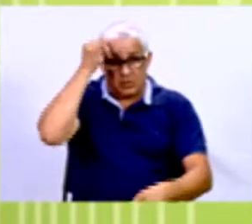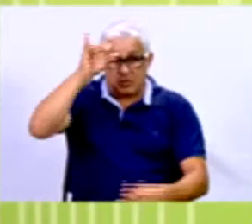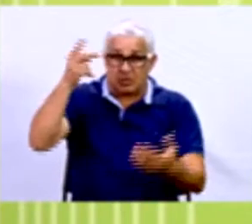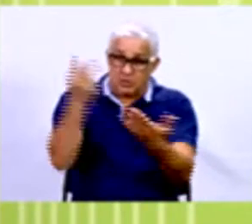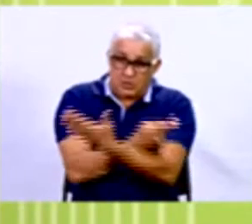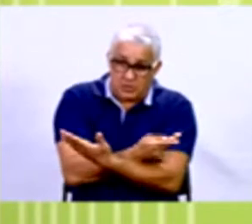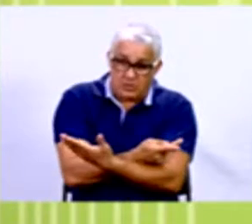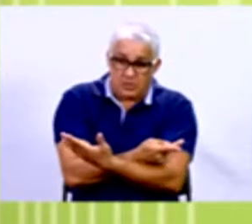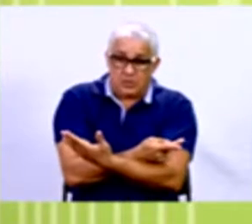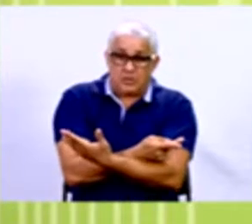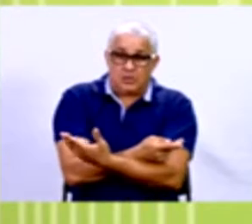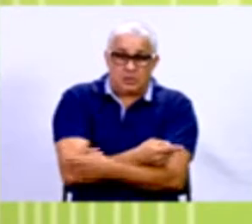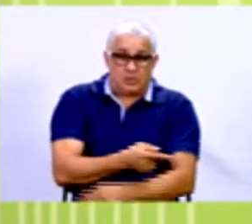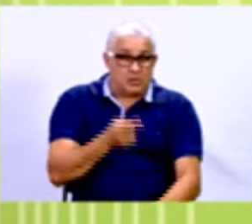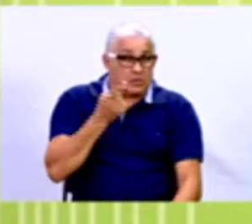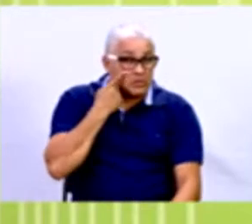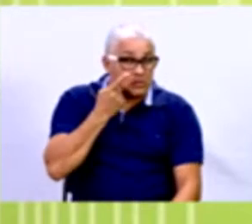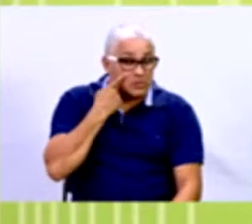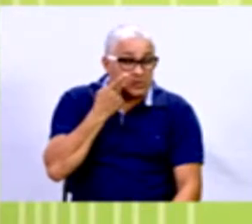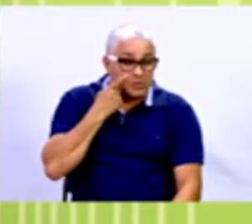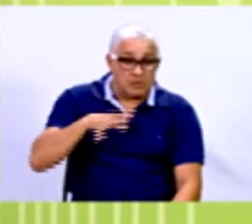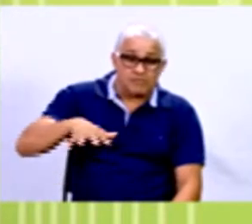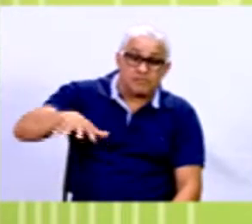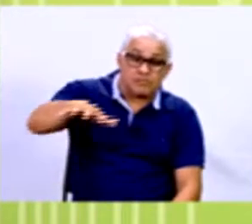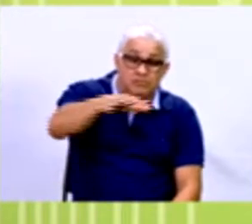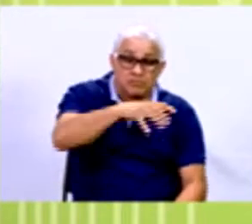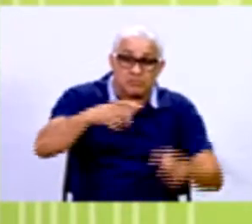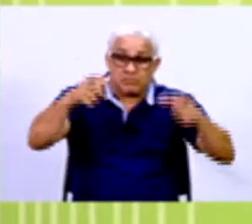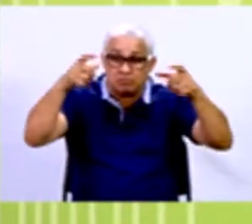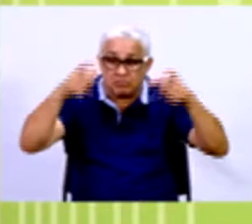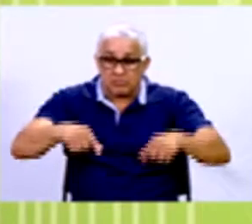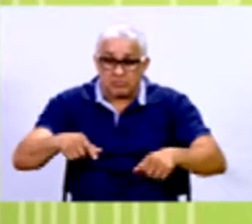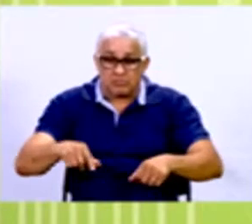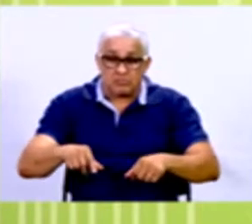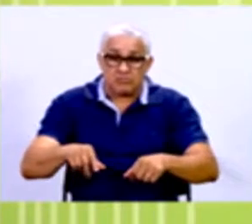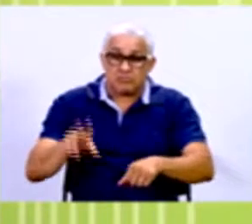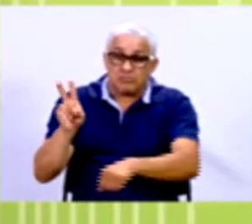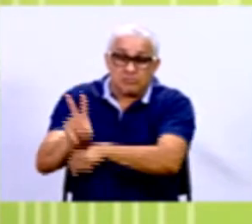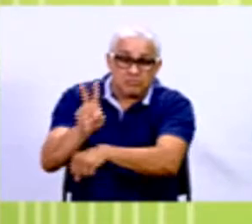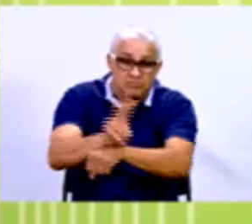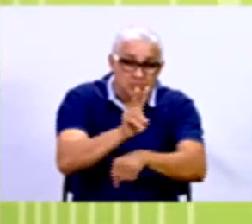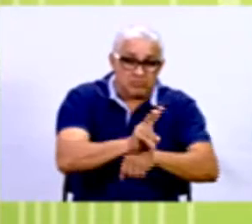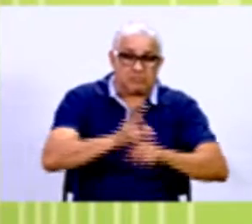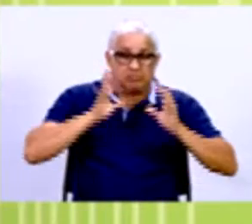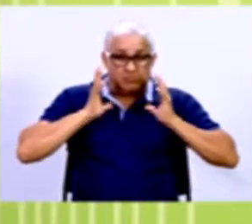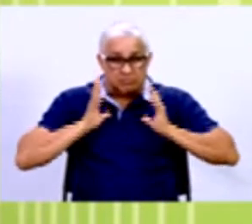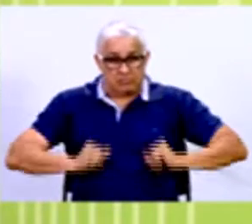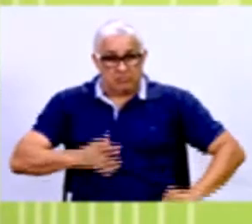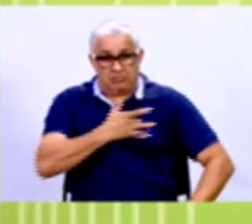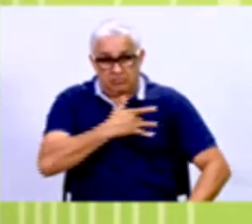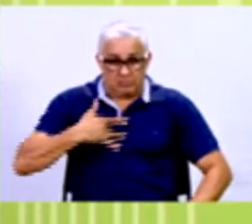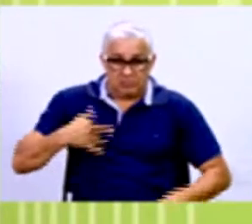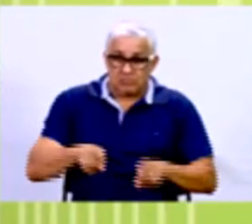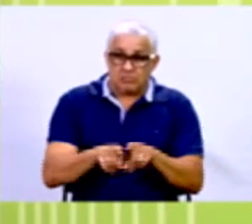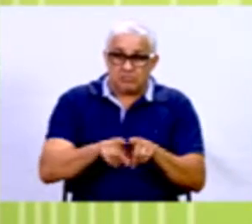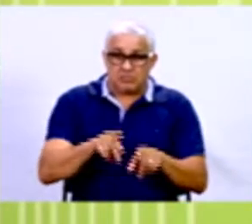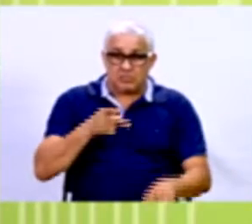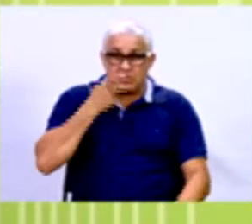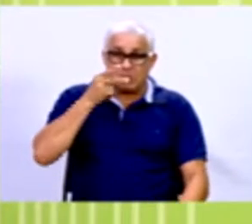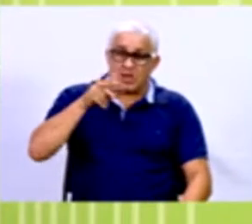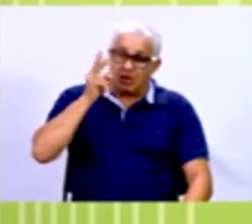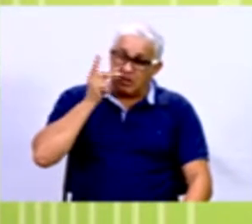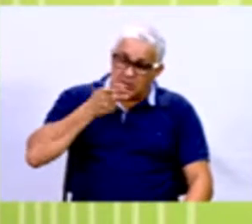Então, observa a segurança do local, cuida da sua saúde, da sua higiene, tá bom? Porque é uma coisa que a gente sempre fala.